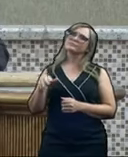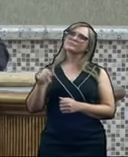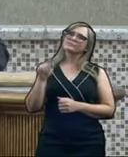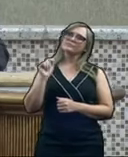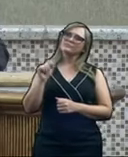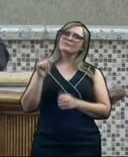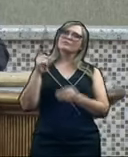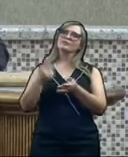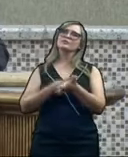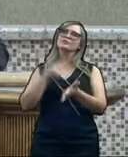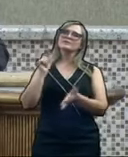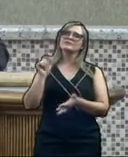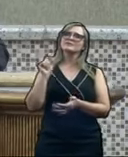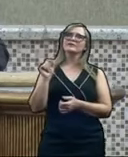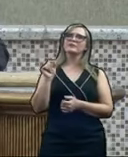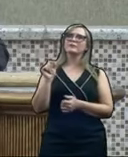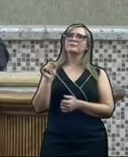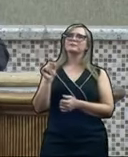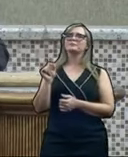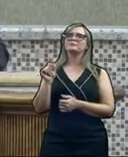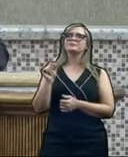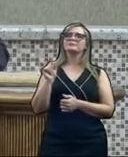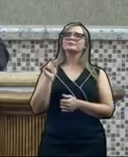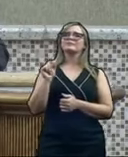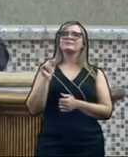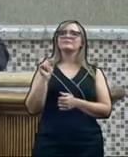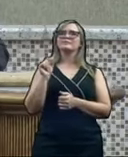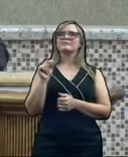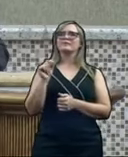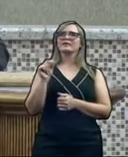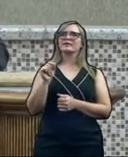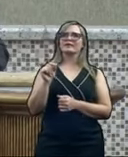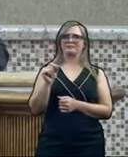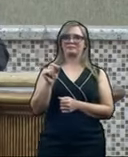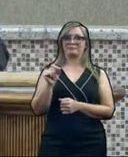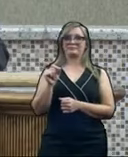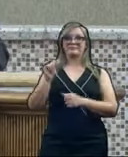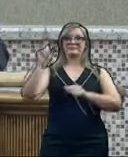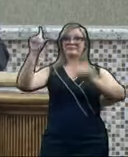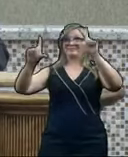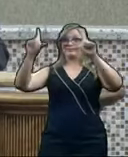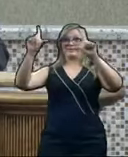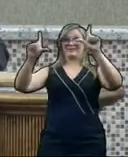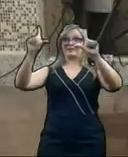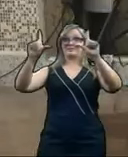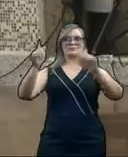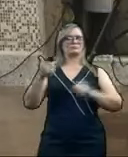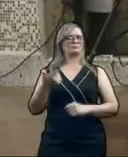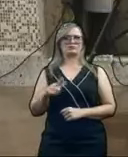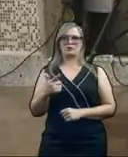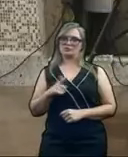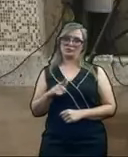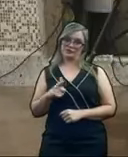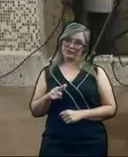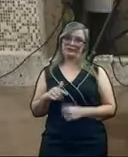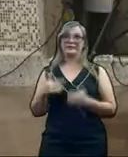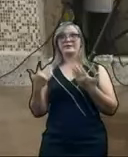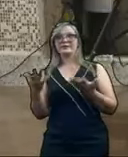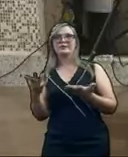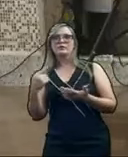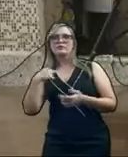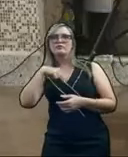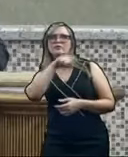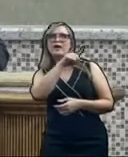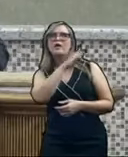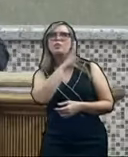Oi e aí um dia o menino lá não tinha televisão em casa bem Crente e aí eu fui lá no Boteco